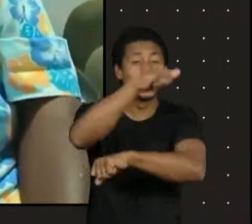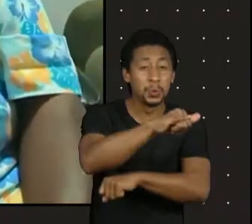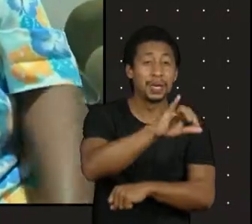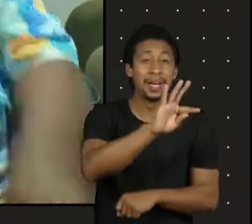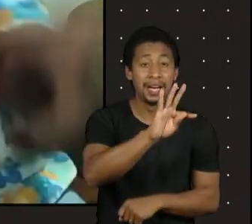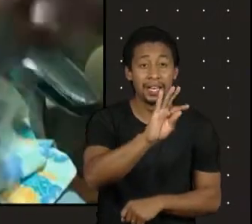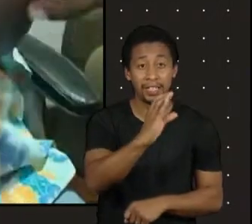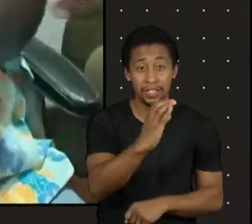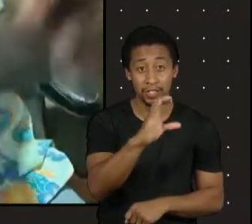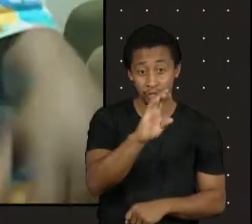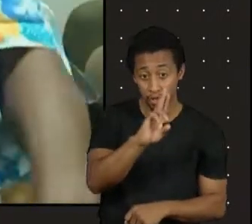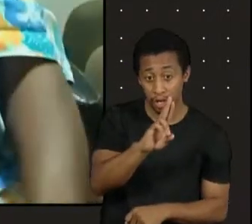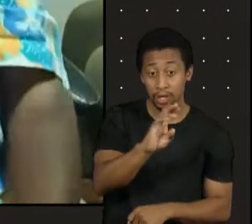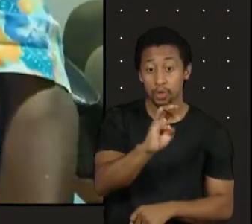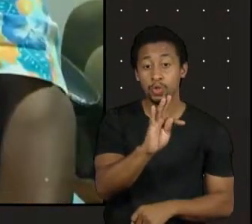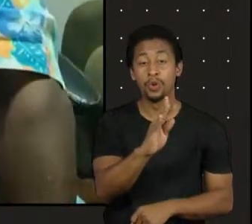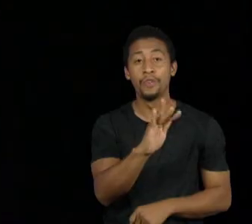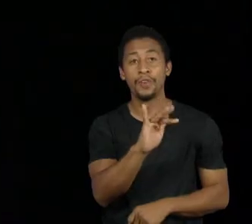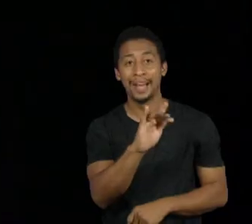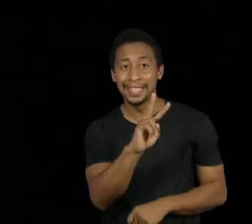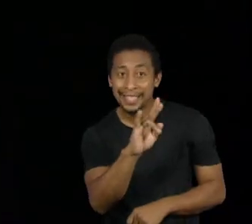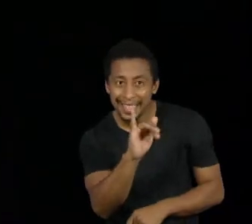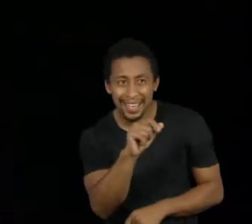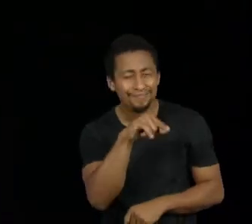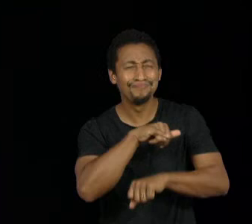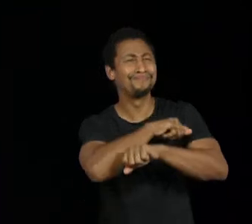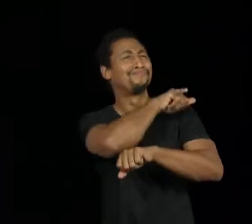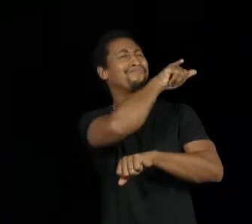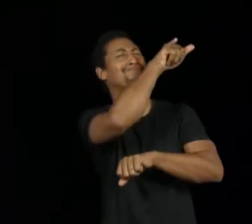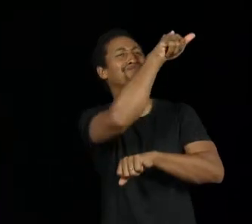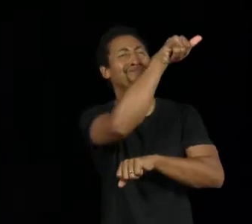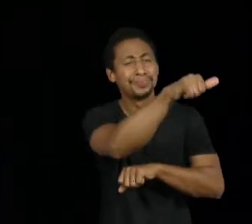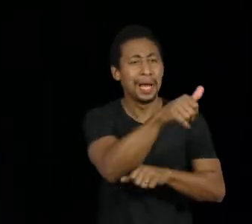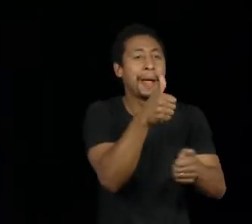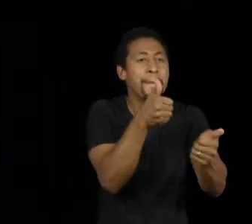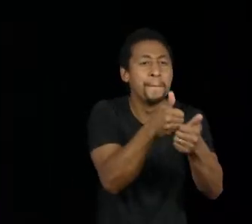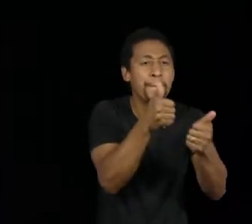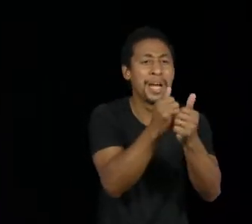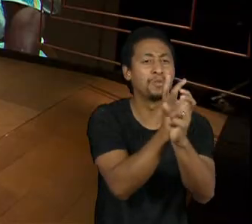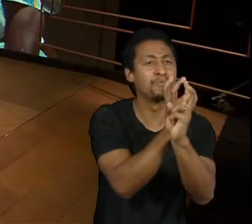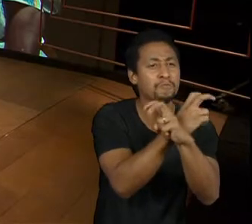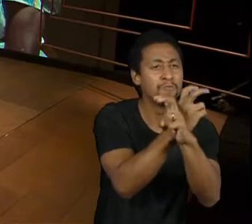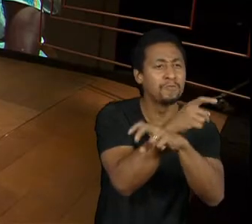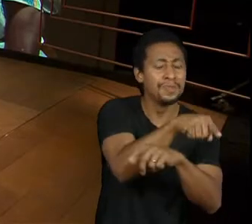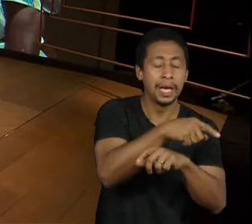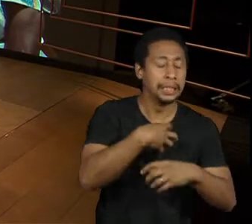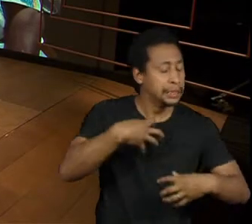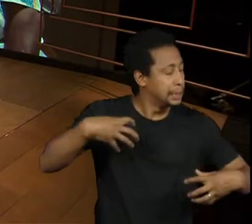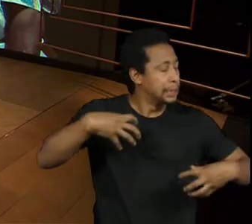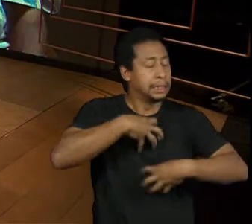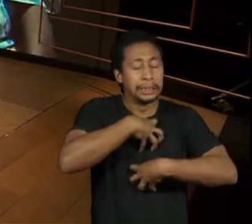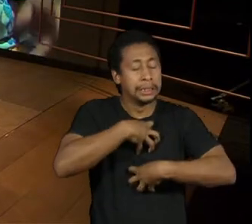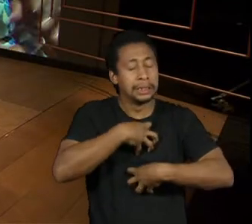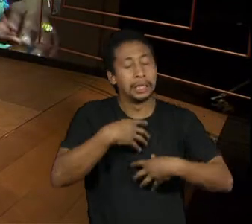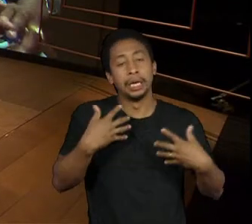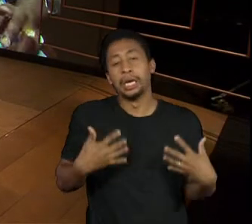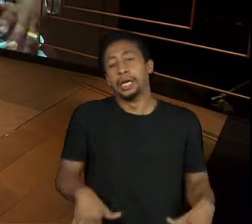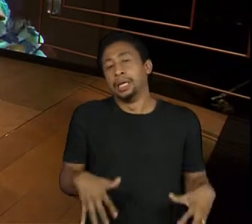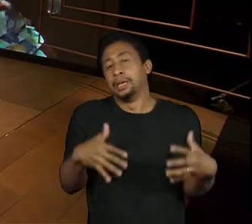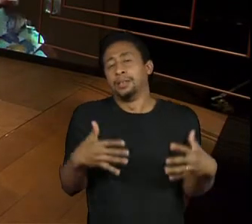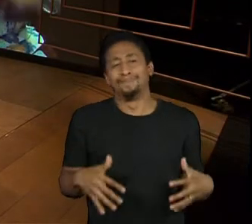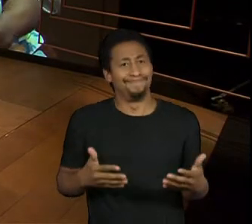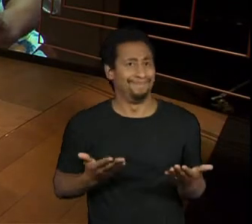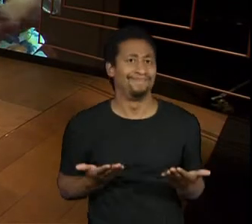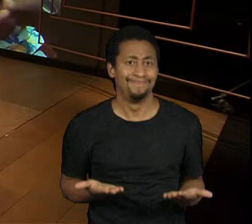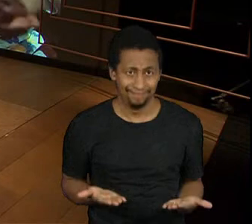foi 360 graus. Aí foi demais para a minha cabeça. Fui para Tchecoslováquia e,